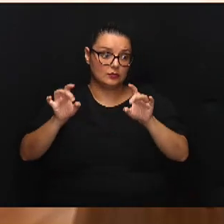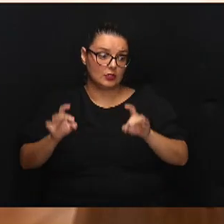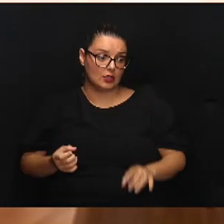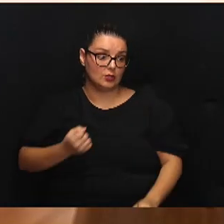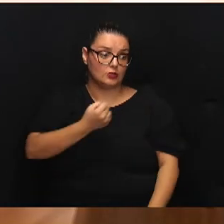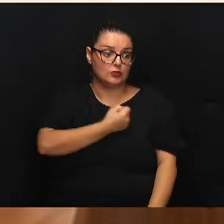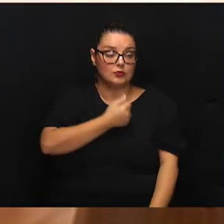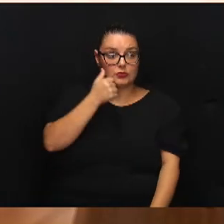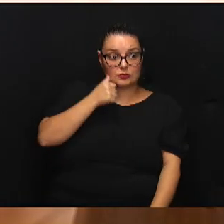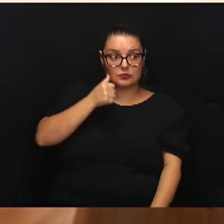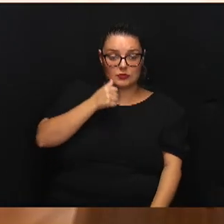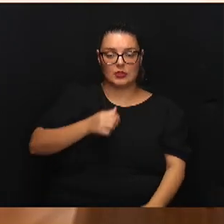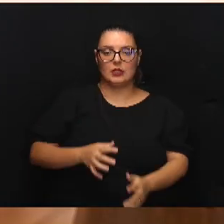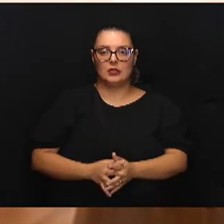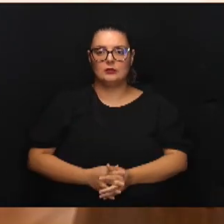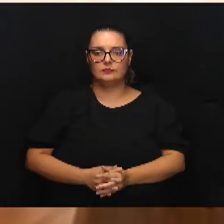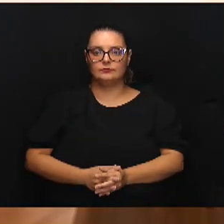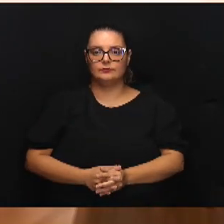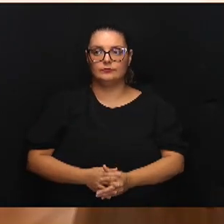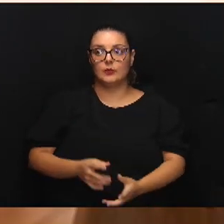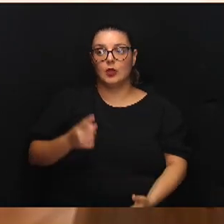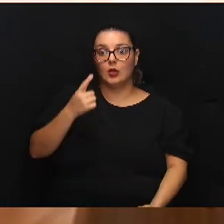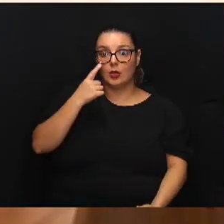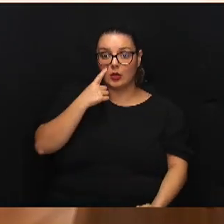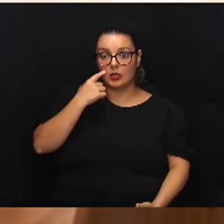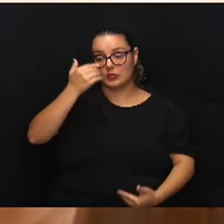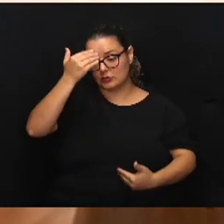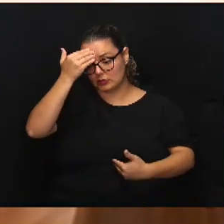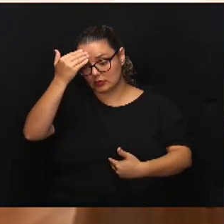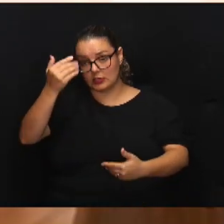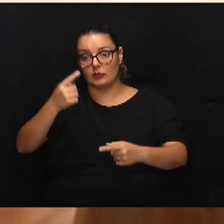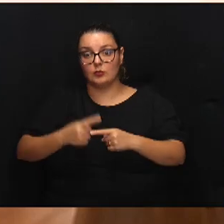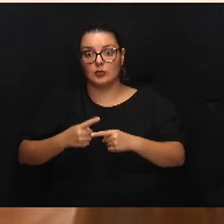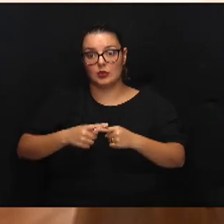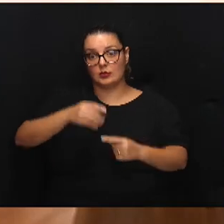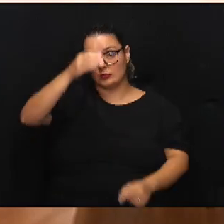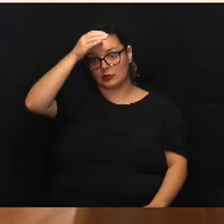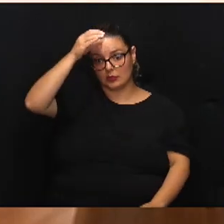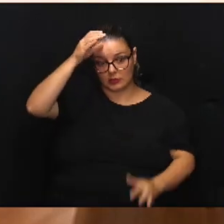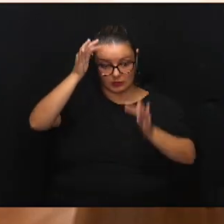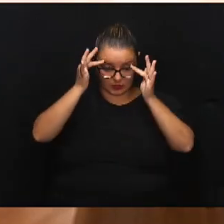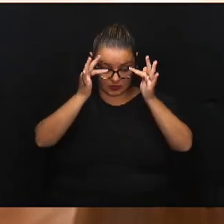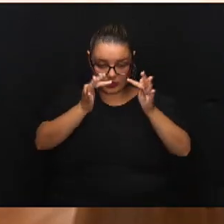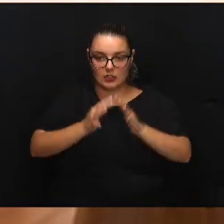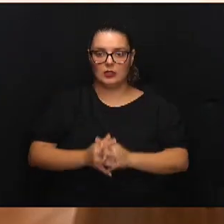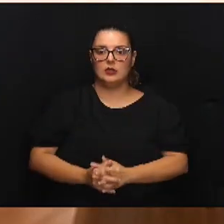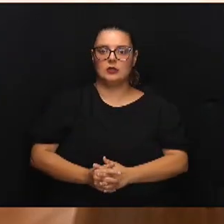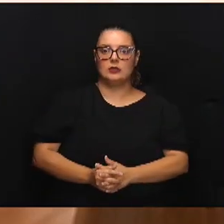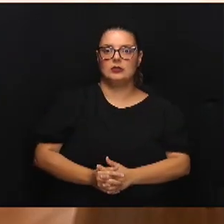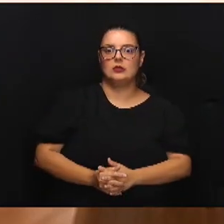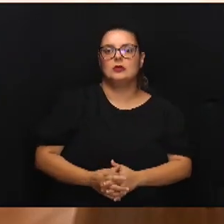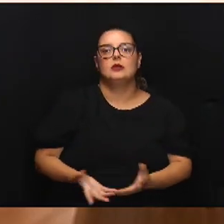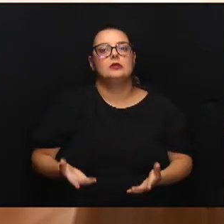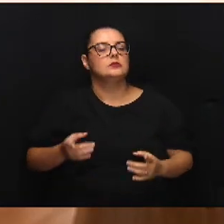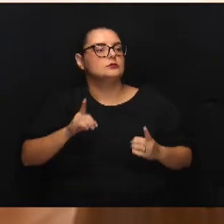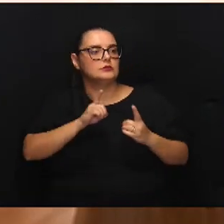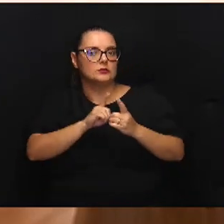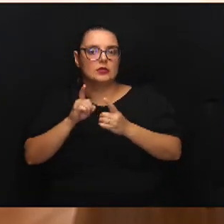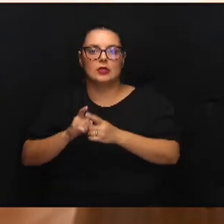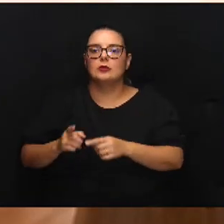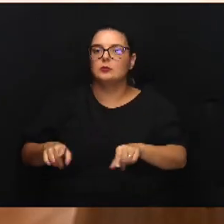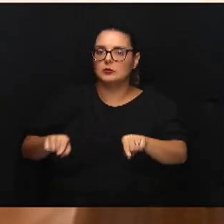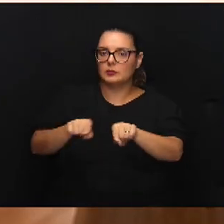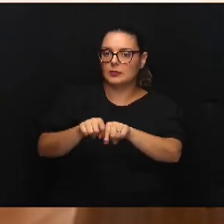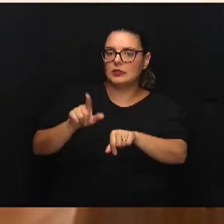de mulheres? Olha, eu sou muito grata porque eu tenho clientes muito fiéis, né? Tanto na consultoria quanto na loja.